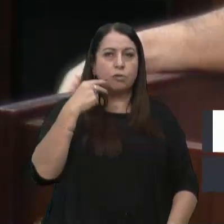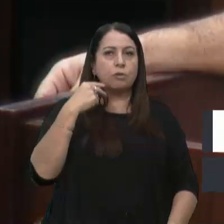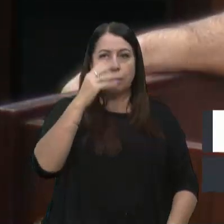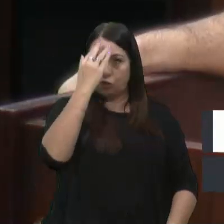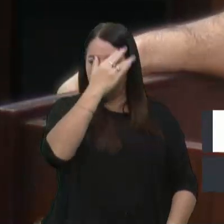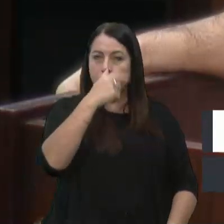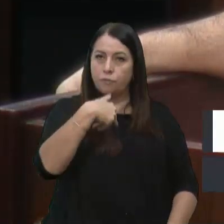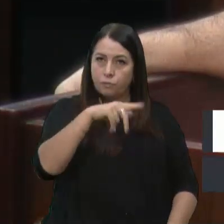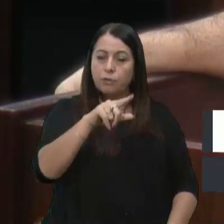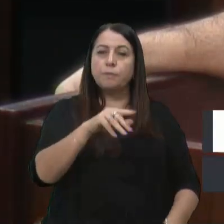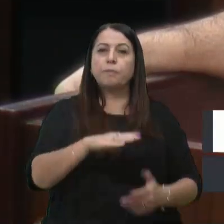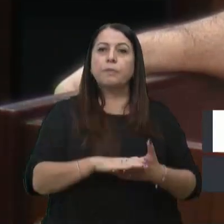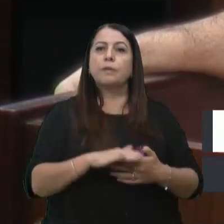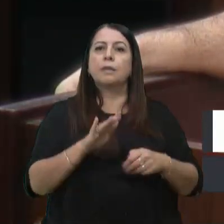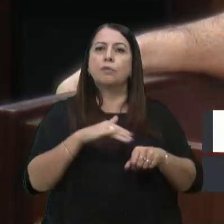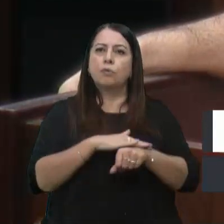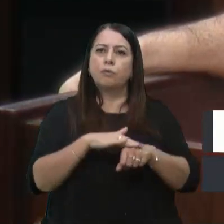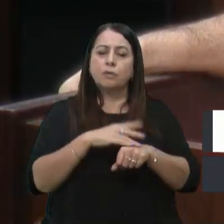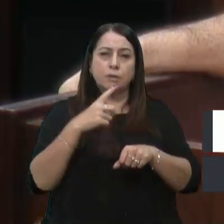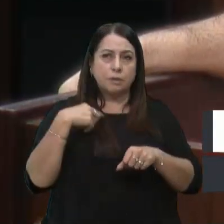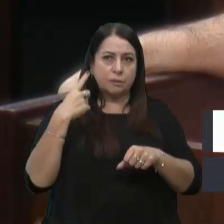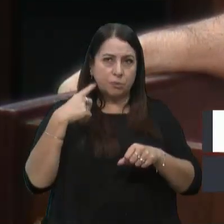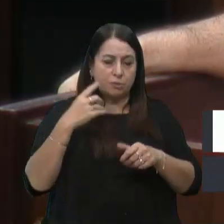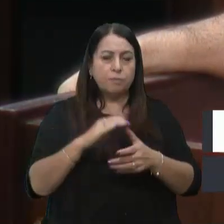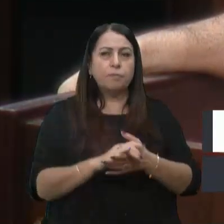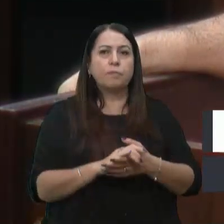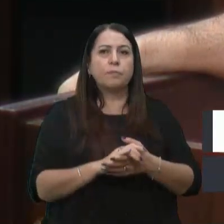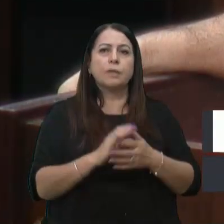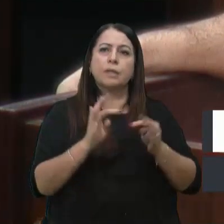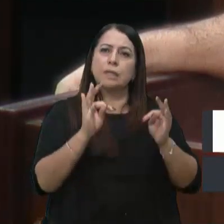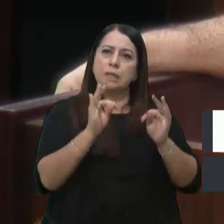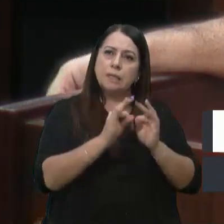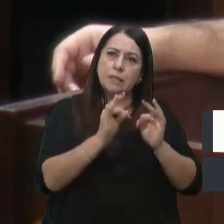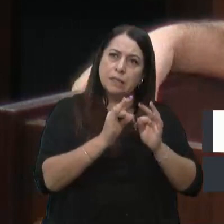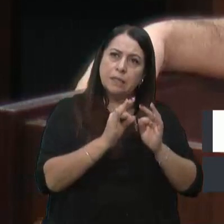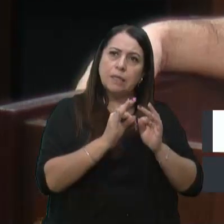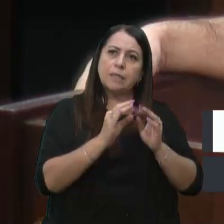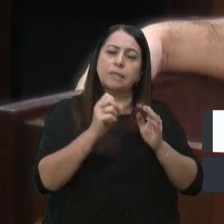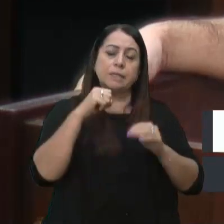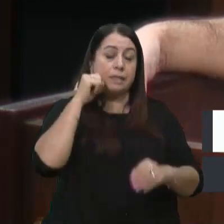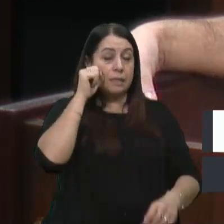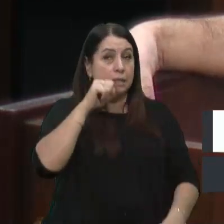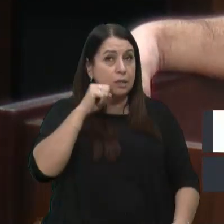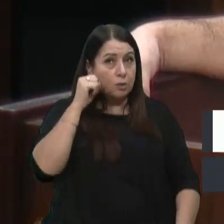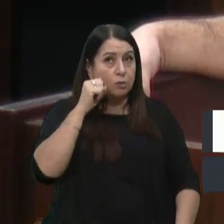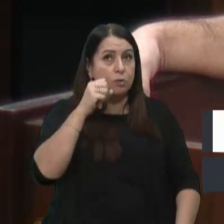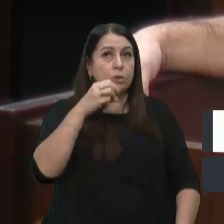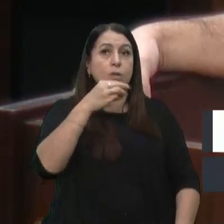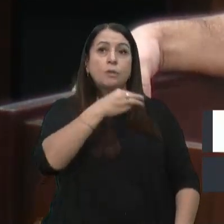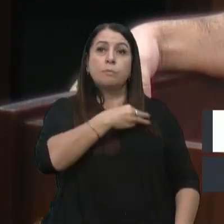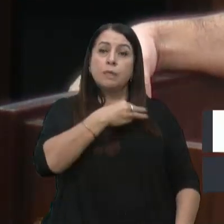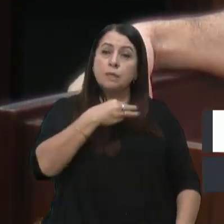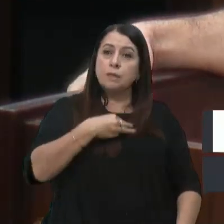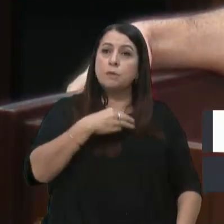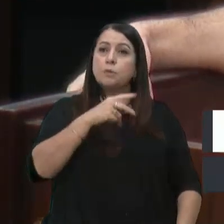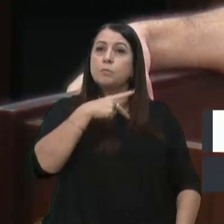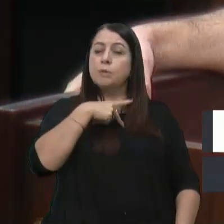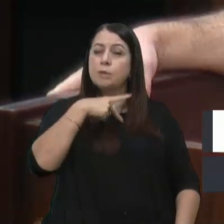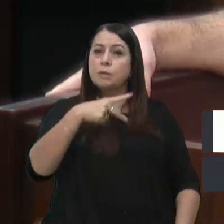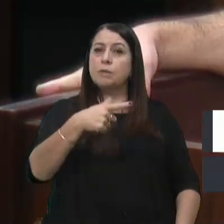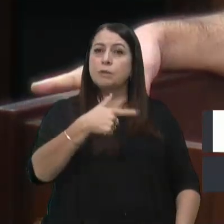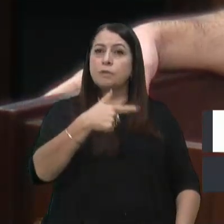eu conversei com deputados técnicos senadores ministros presidente